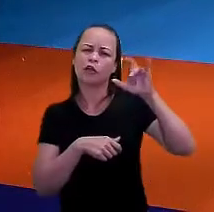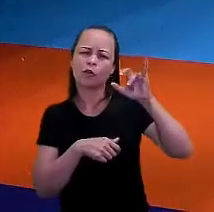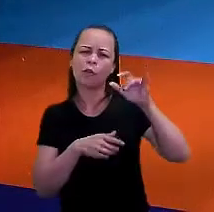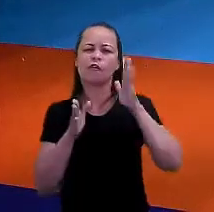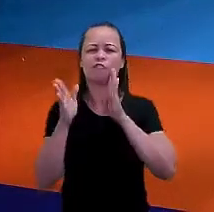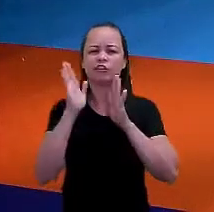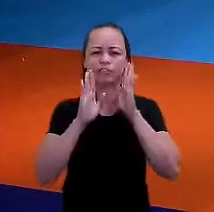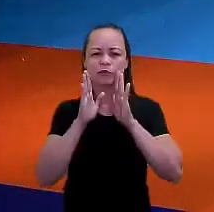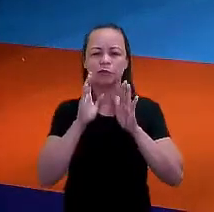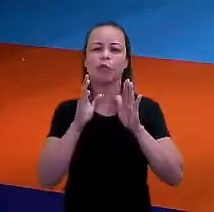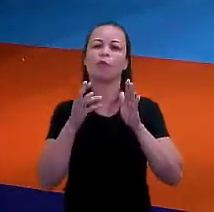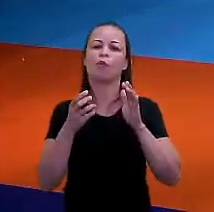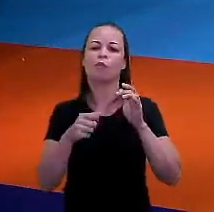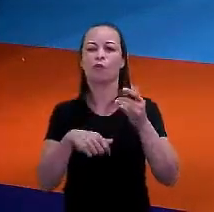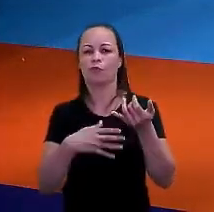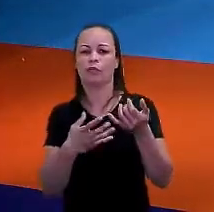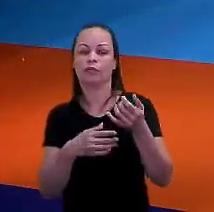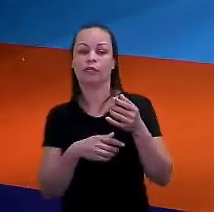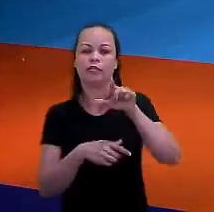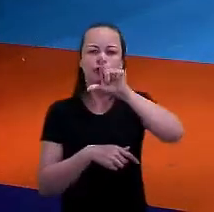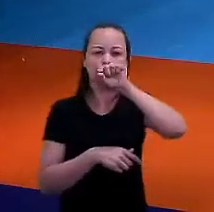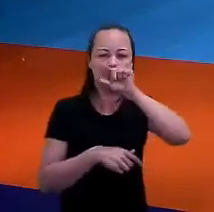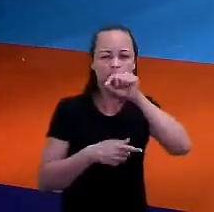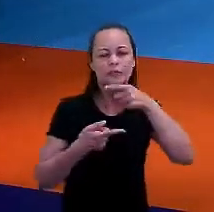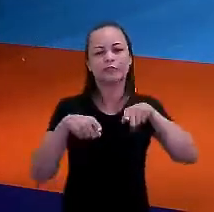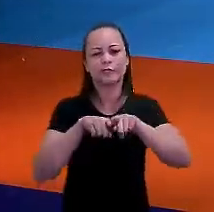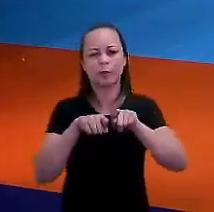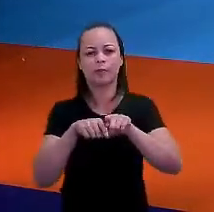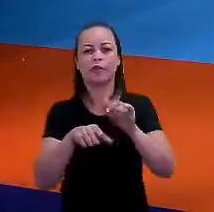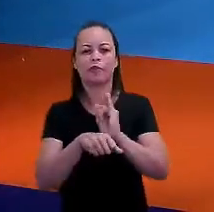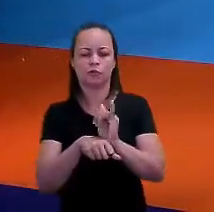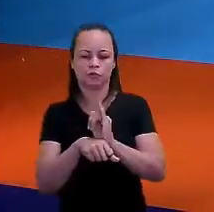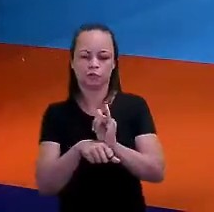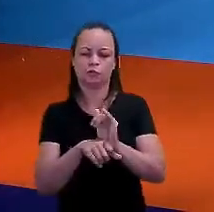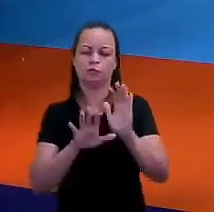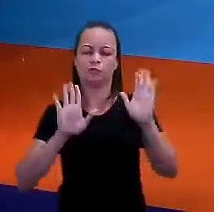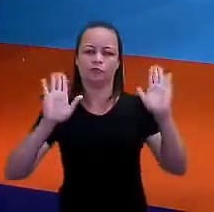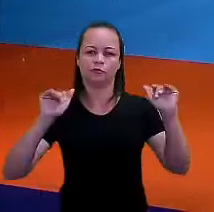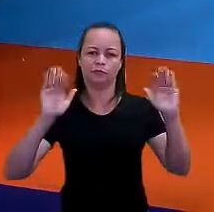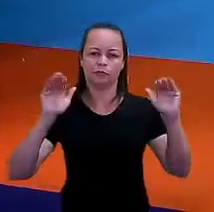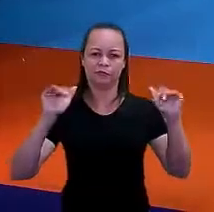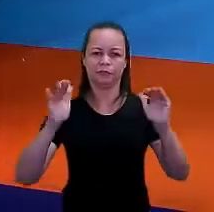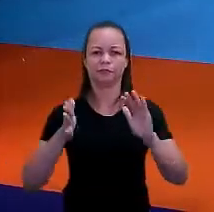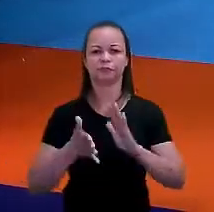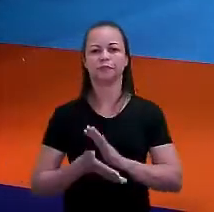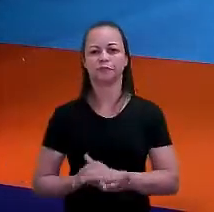Facebook, Twitter e YouTube. Ok? Bye bye. See you next class.